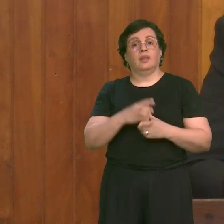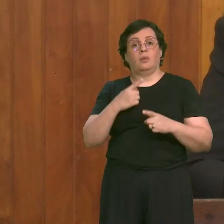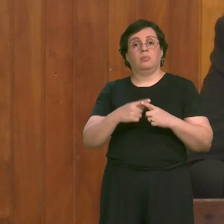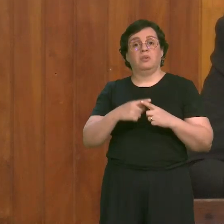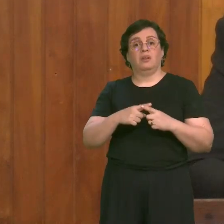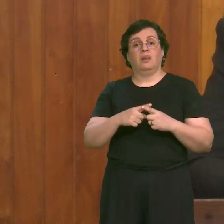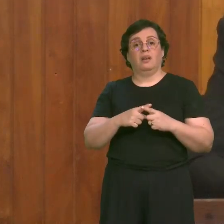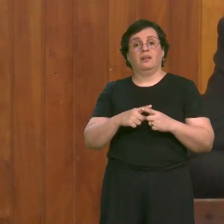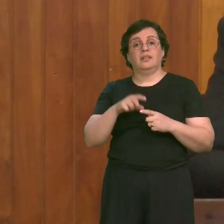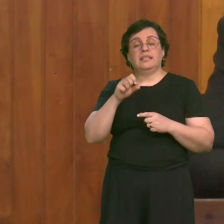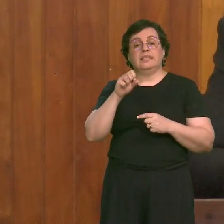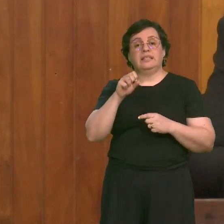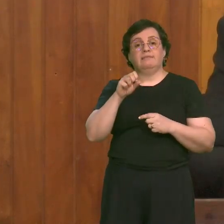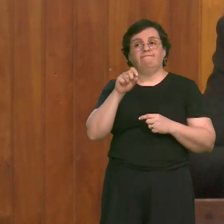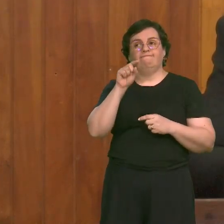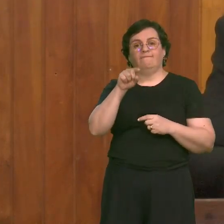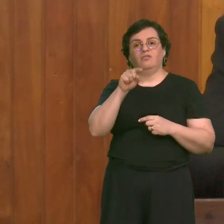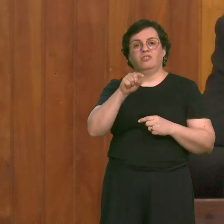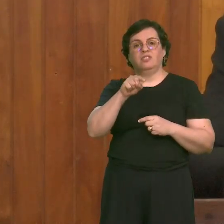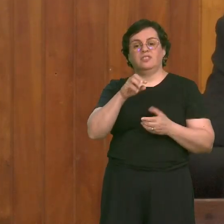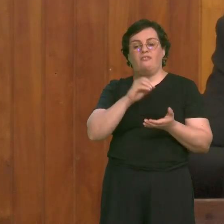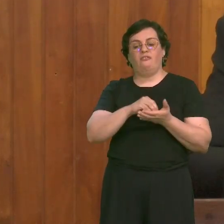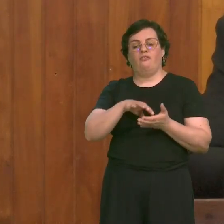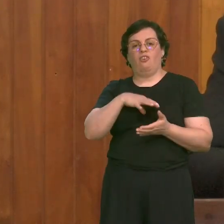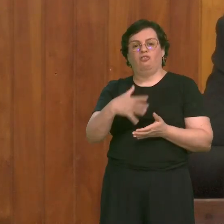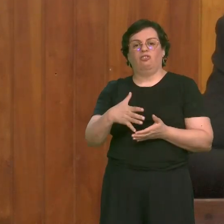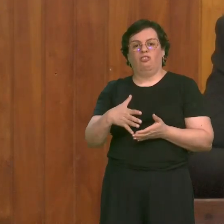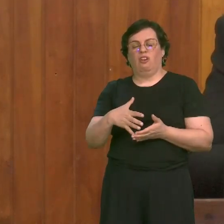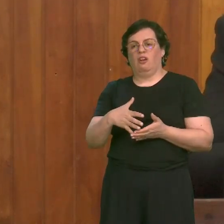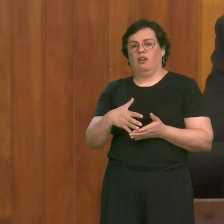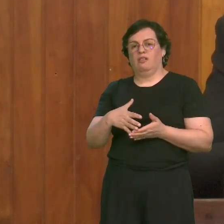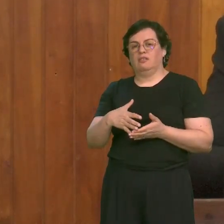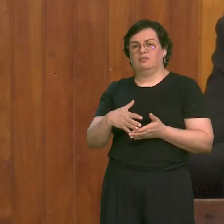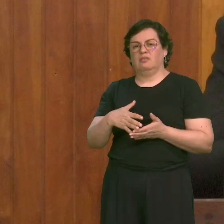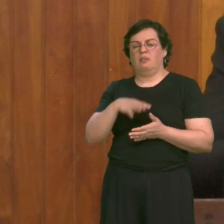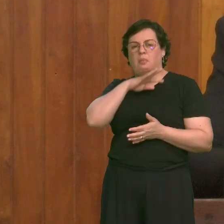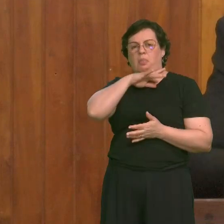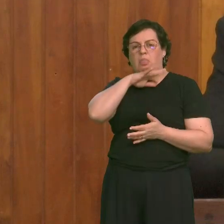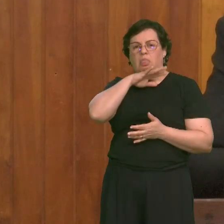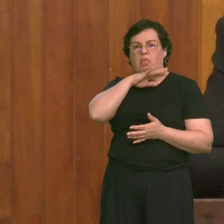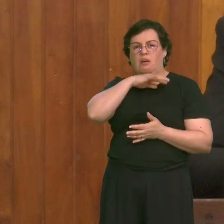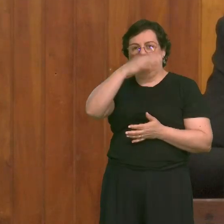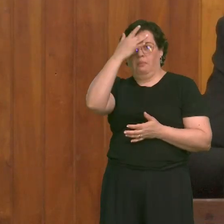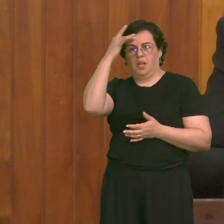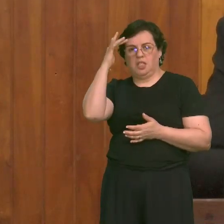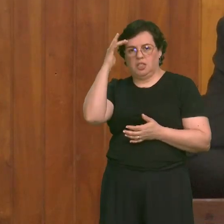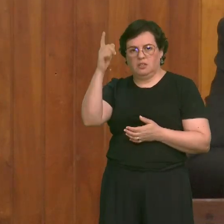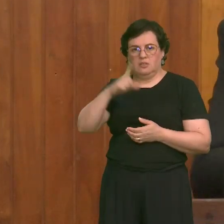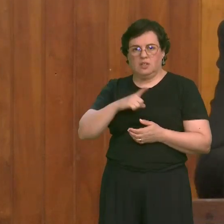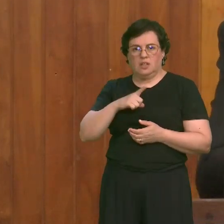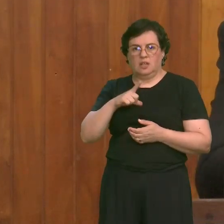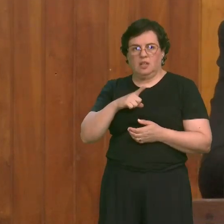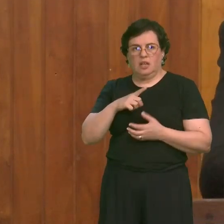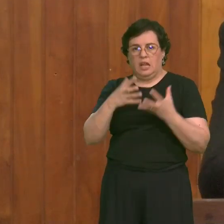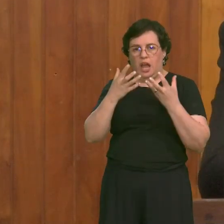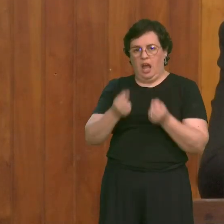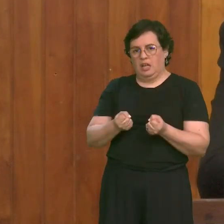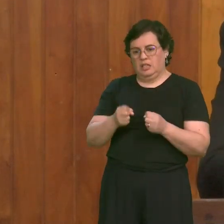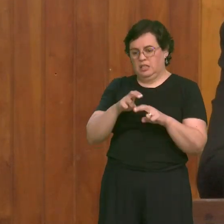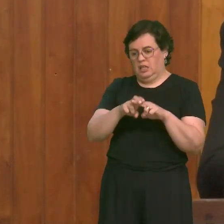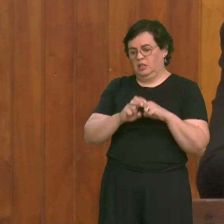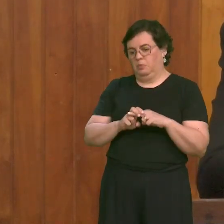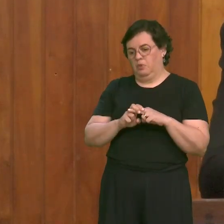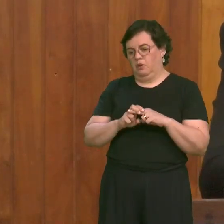você é um covarde o covarde é o pior tipo de ser humano que tem que aceita ser chantageado por causa de cargo